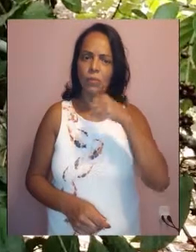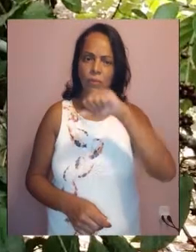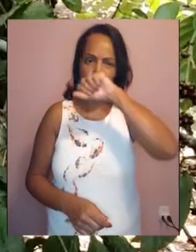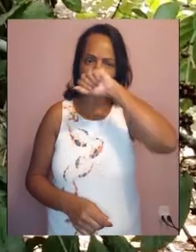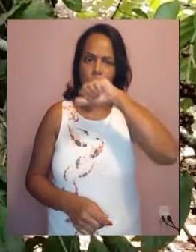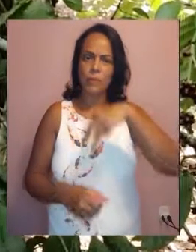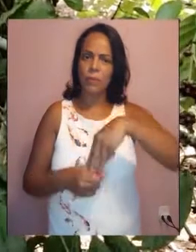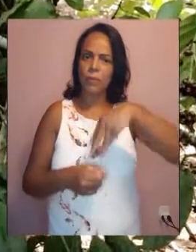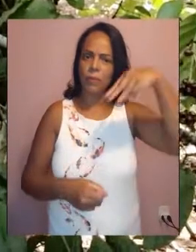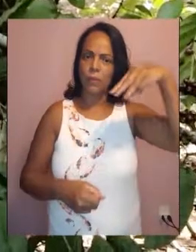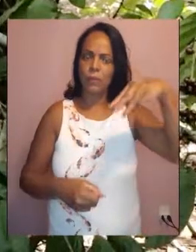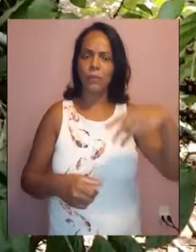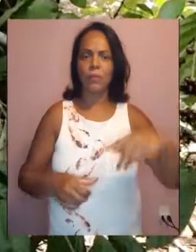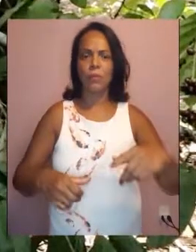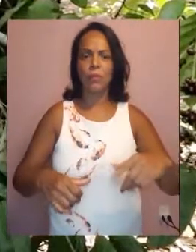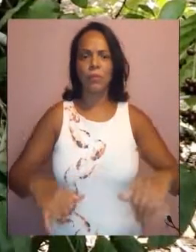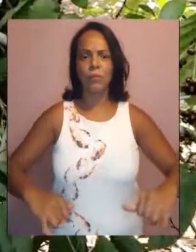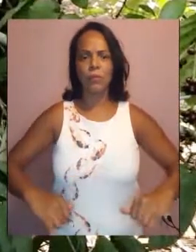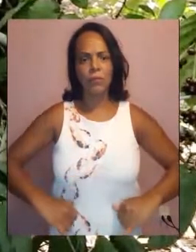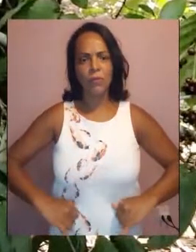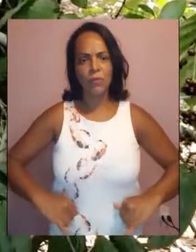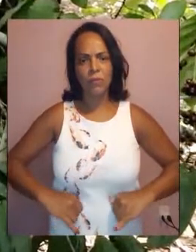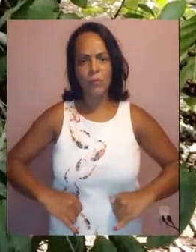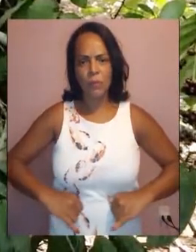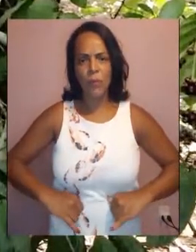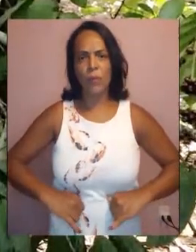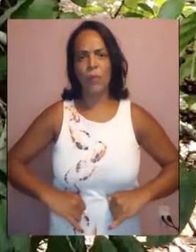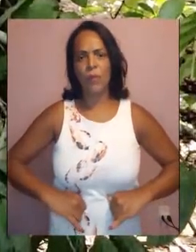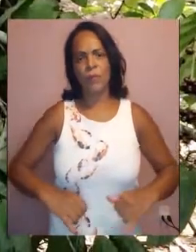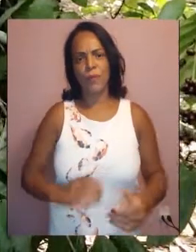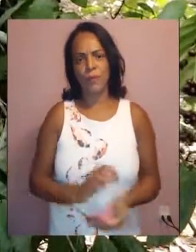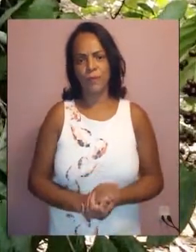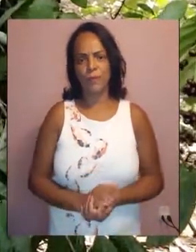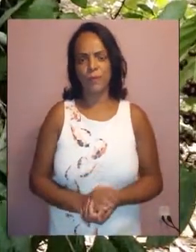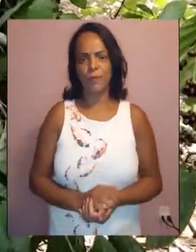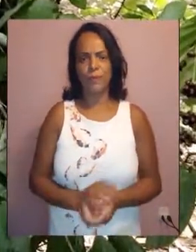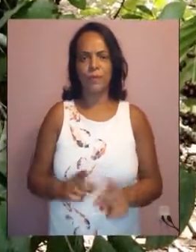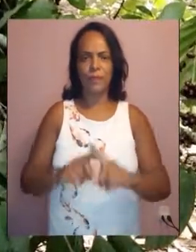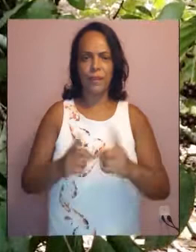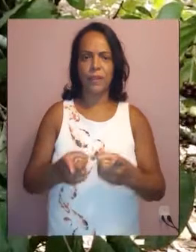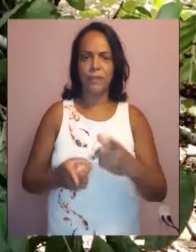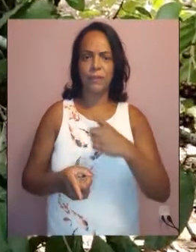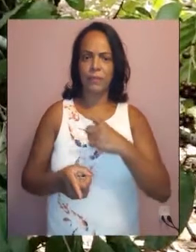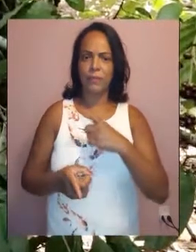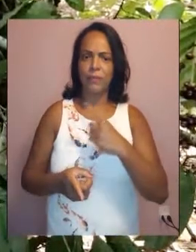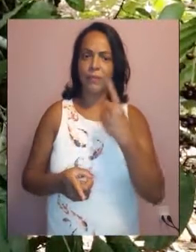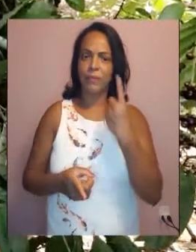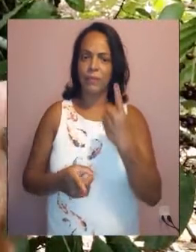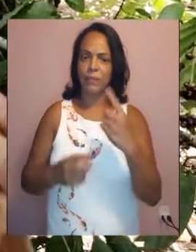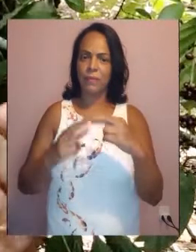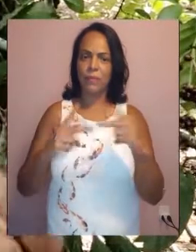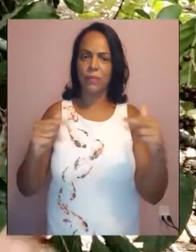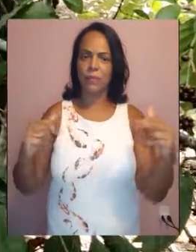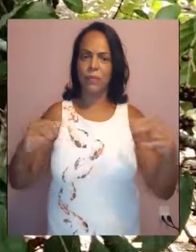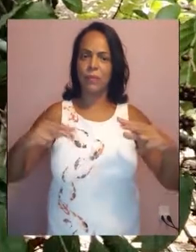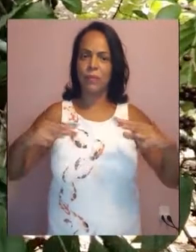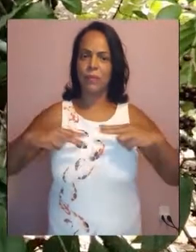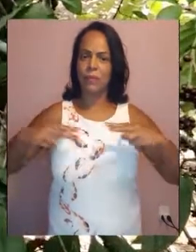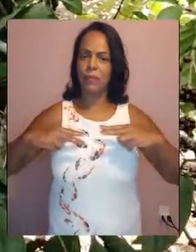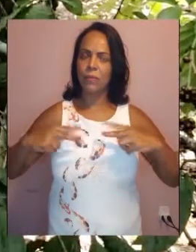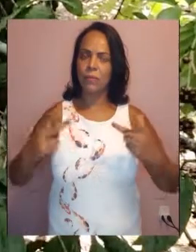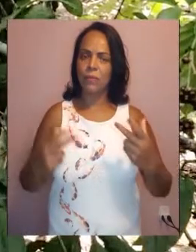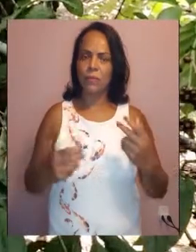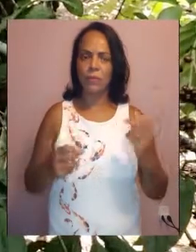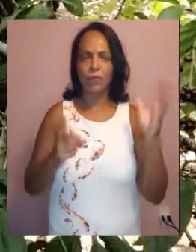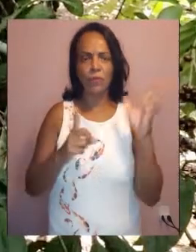Agora nela tinha uma particularidade, que isso influenciou muito bem o nosso